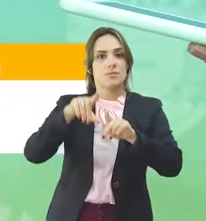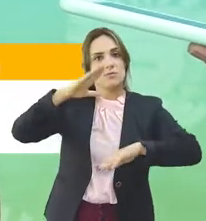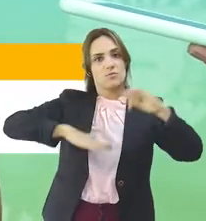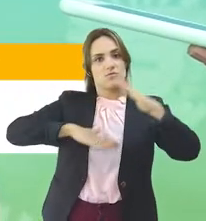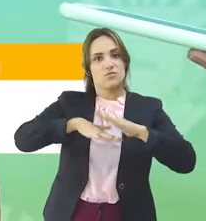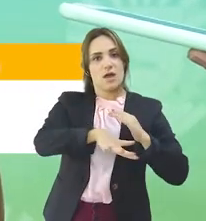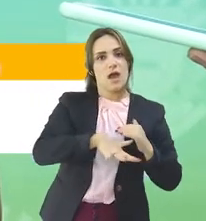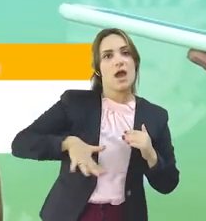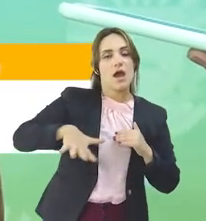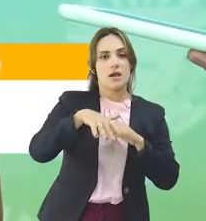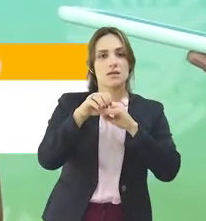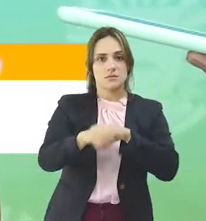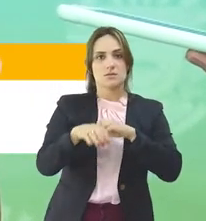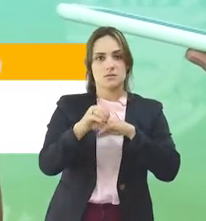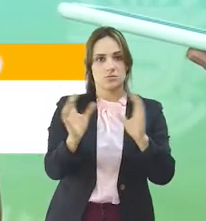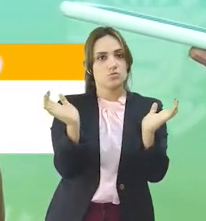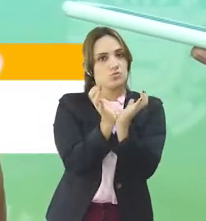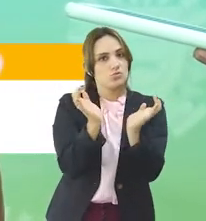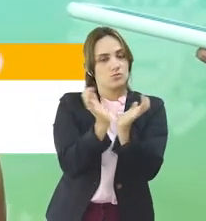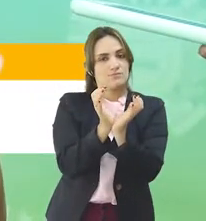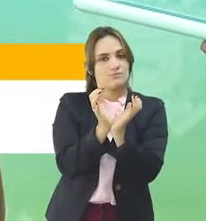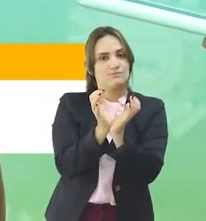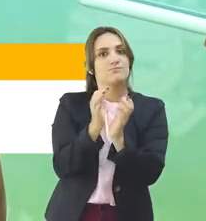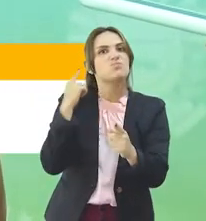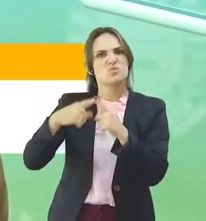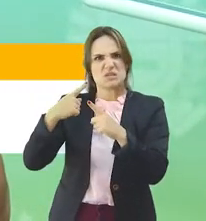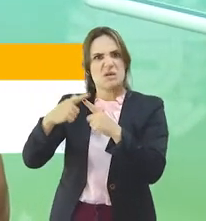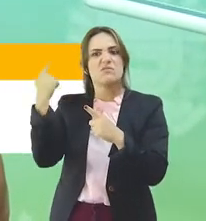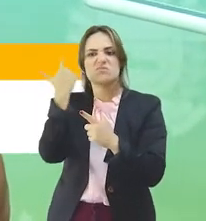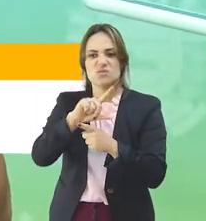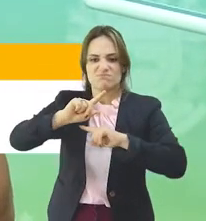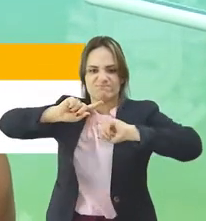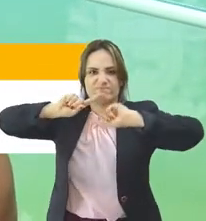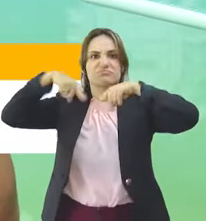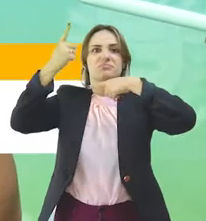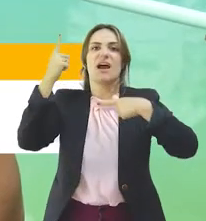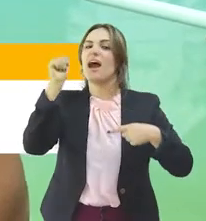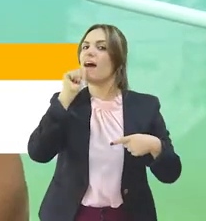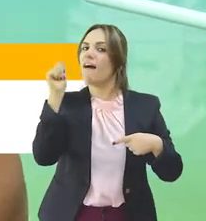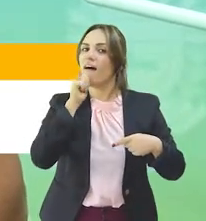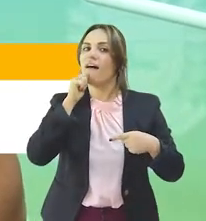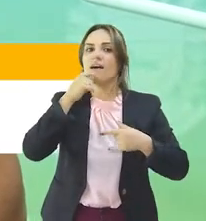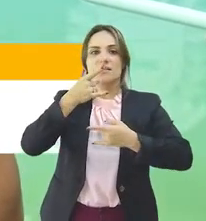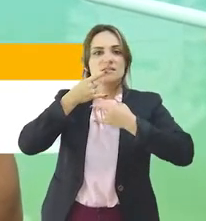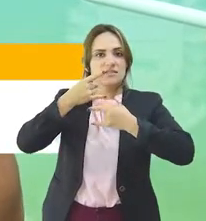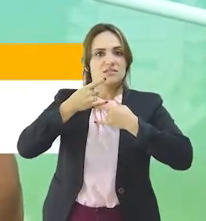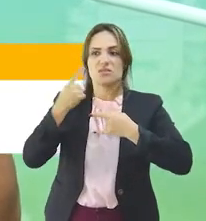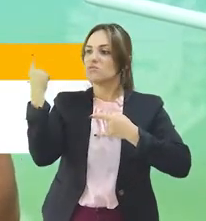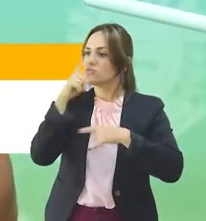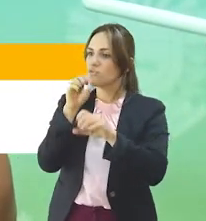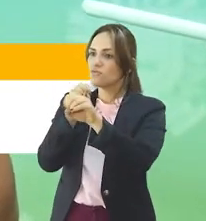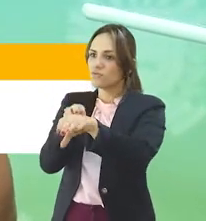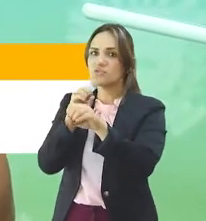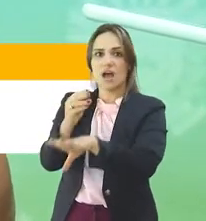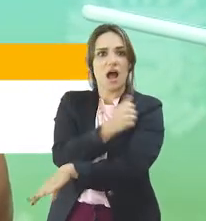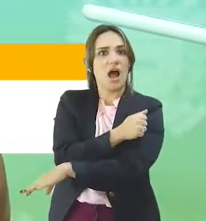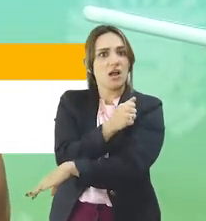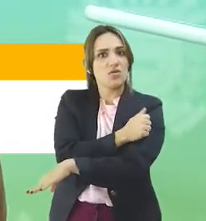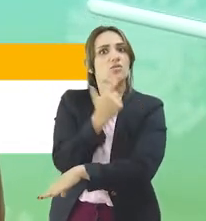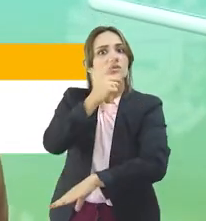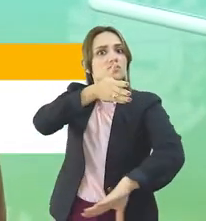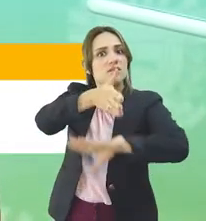dos profissionais da educação no seu conjunto, pois eles fizeram a diferença na vida dos alunos, na vida das